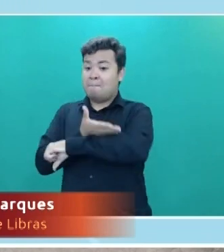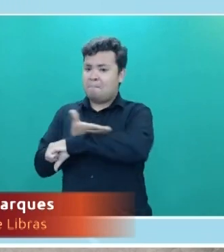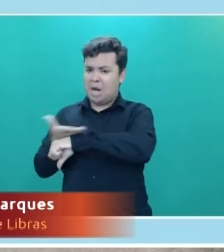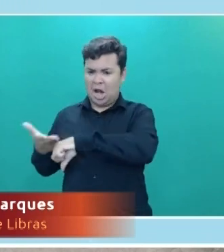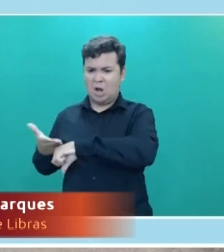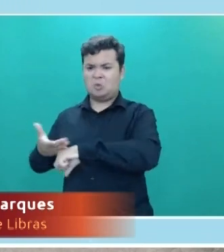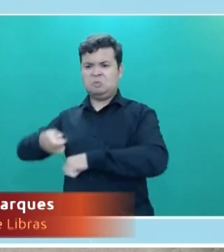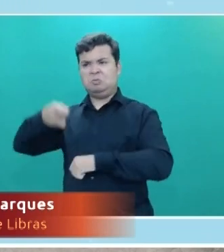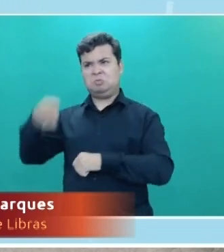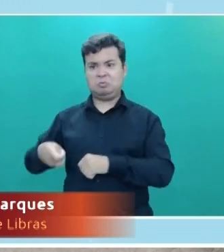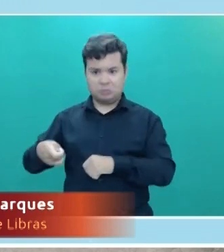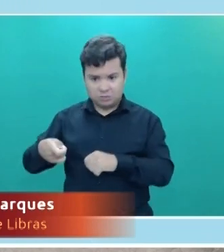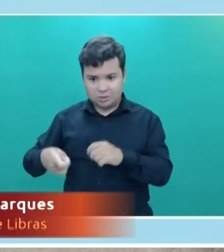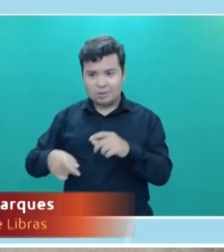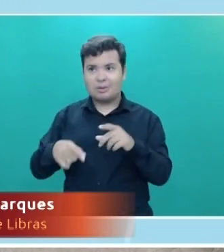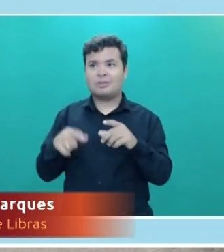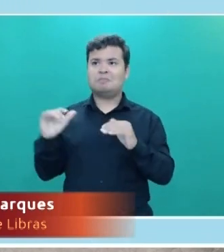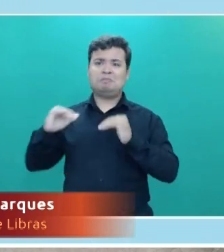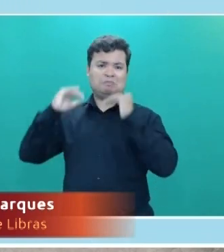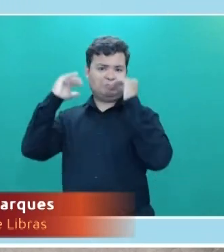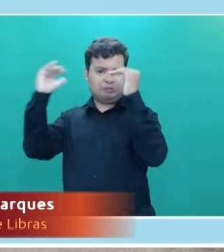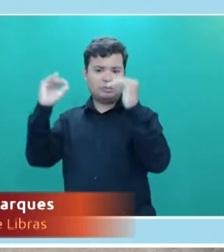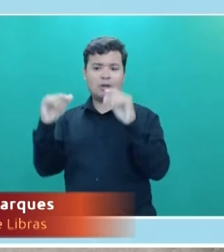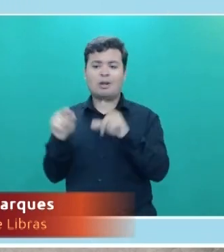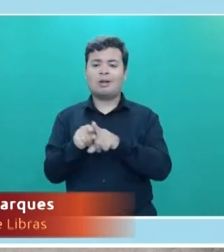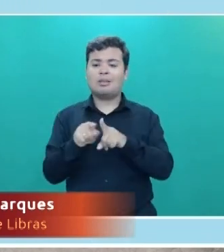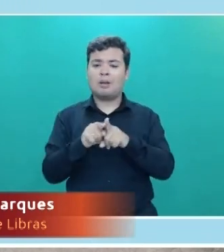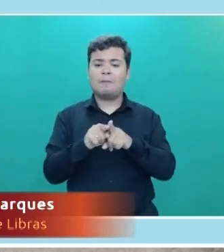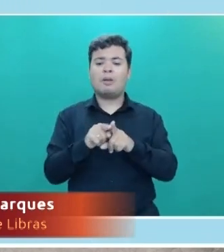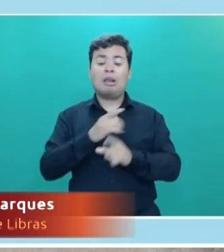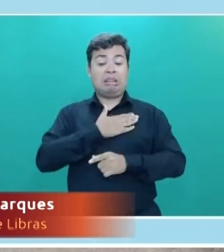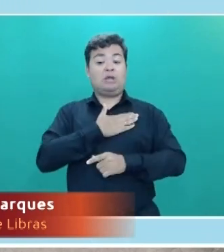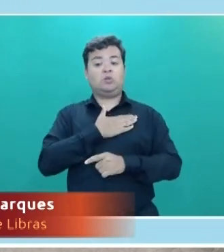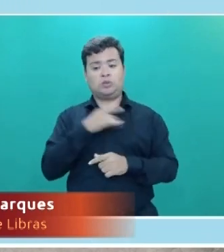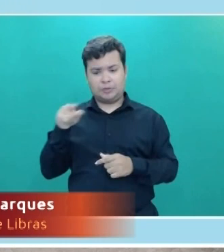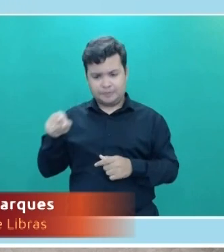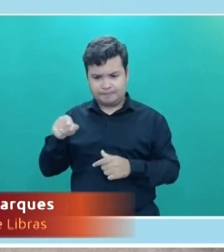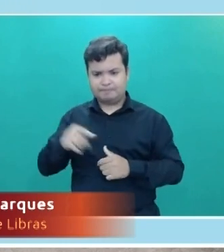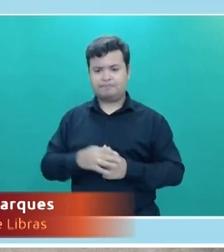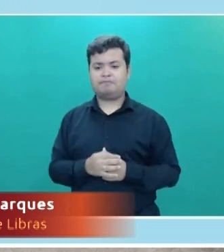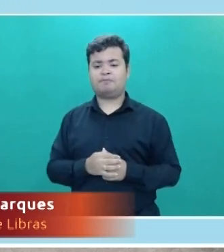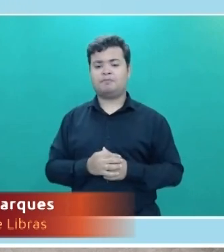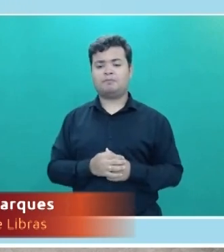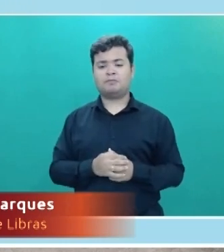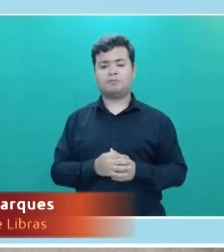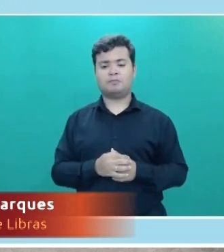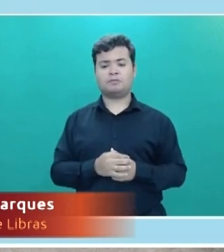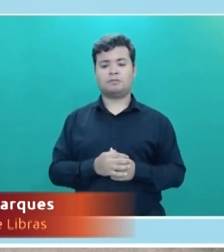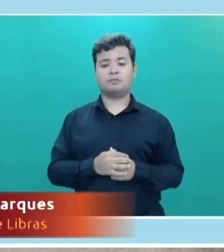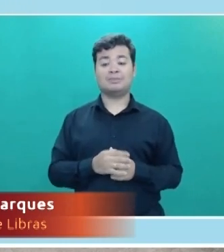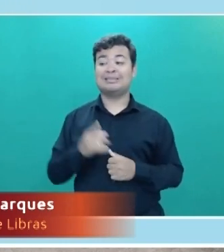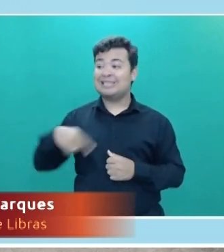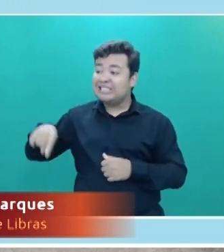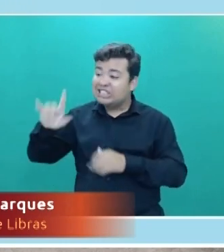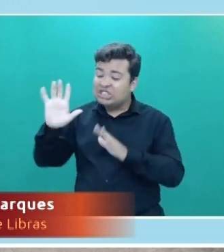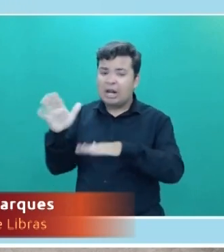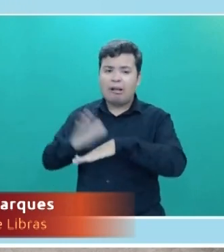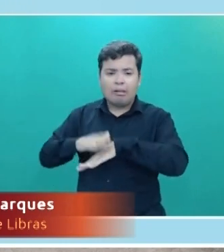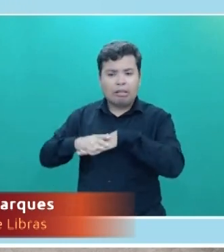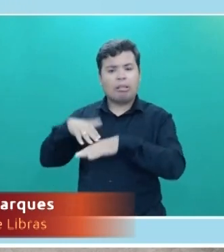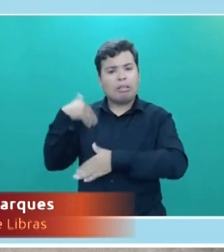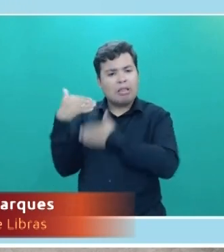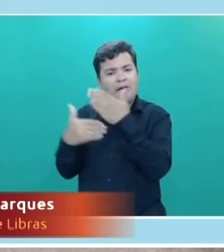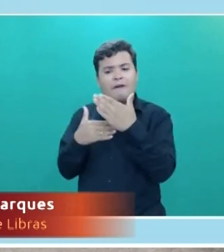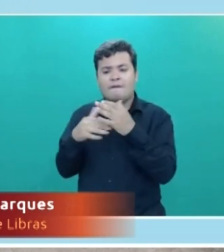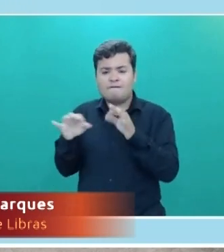e nacionalistas brancos, né? Então, ele já vem desenvolvendo essa facilidade, essas ferramentas já há